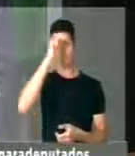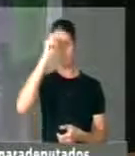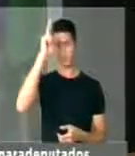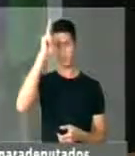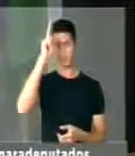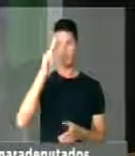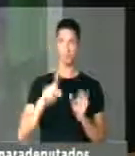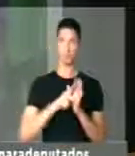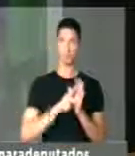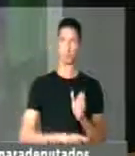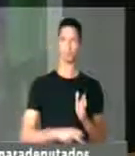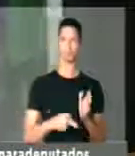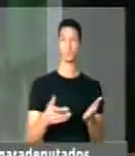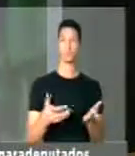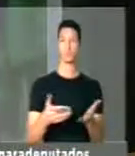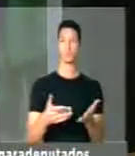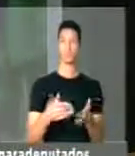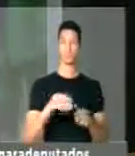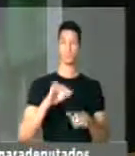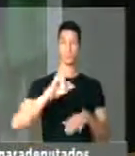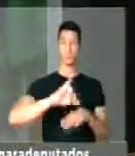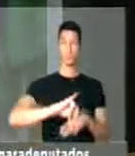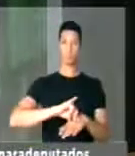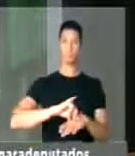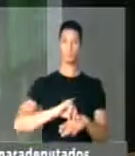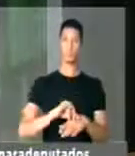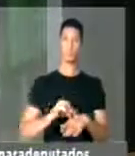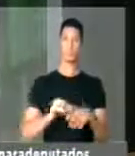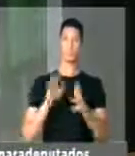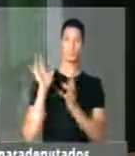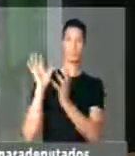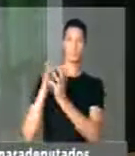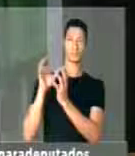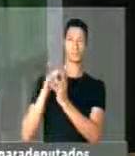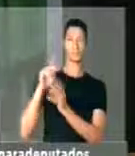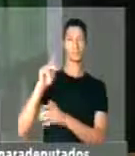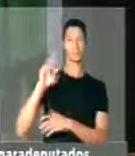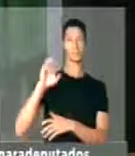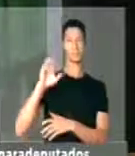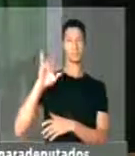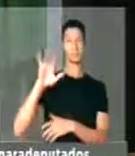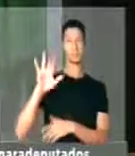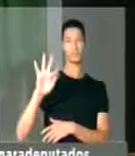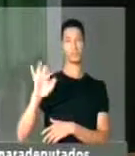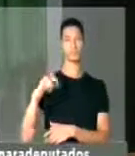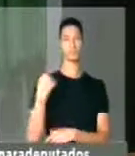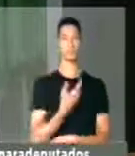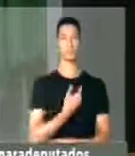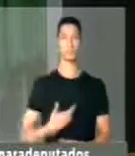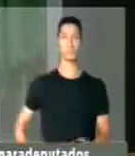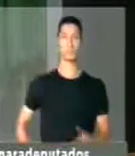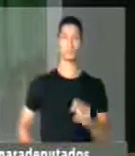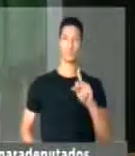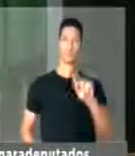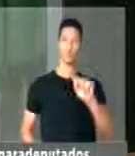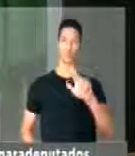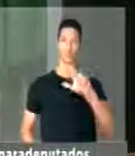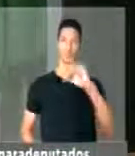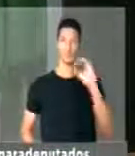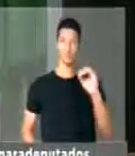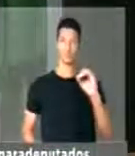prefeito da querida capital de Pernambuco, Recife, o nosso governador Paulo